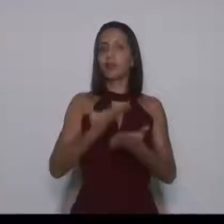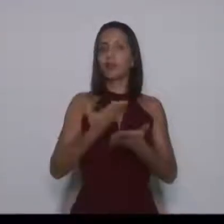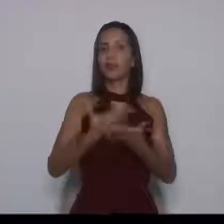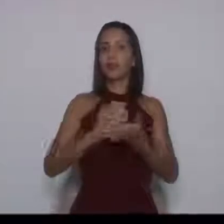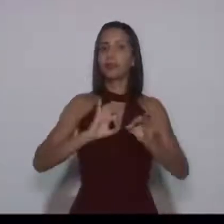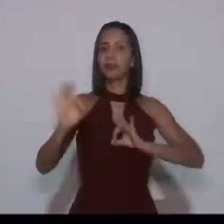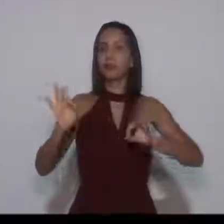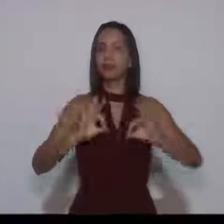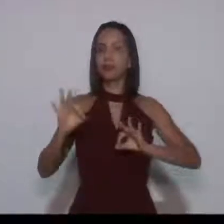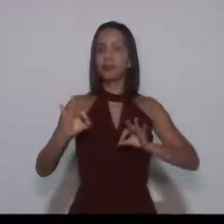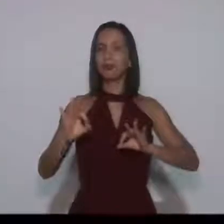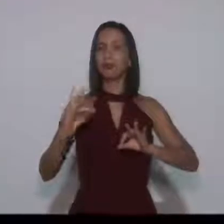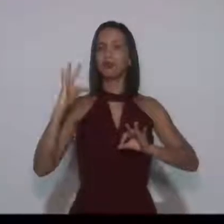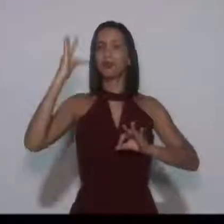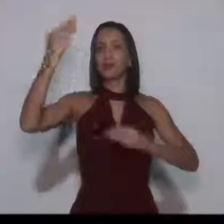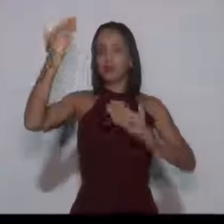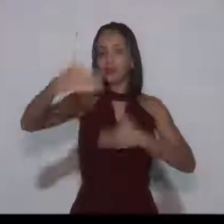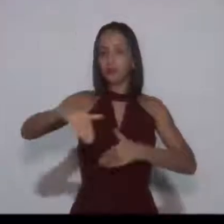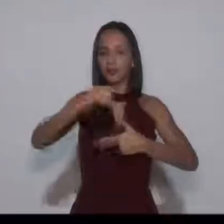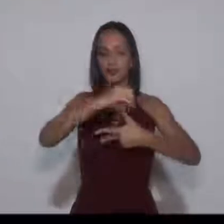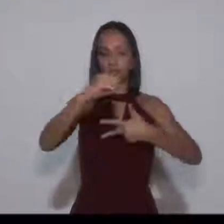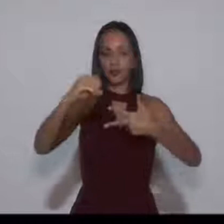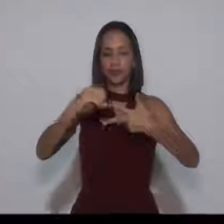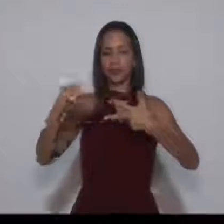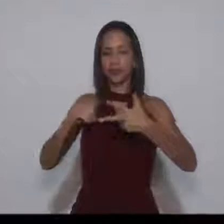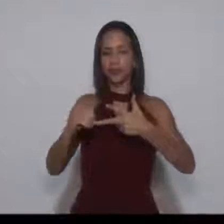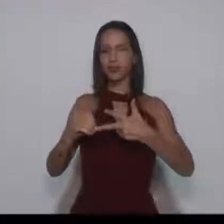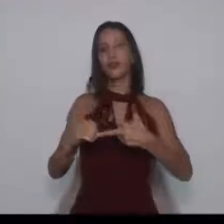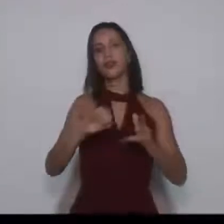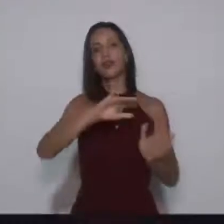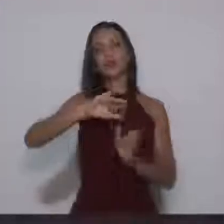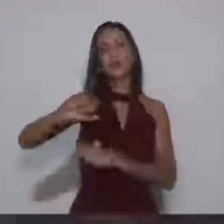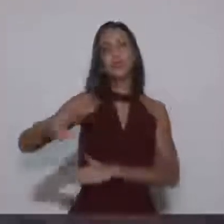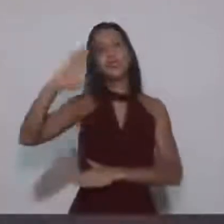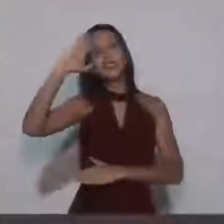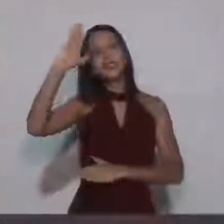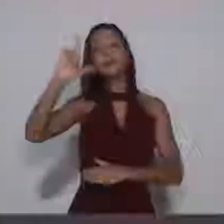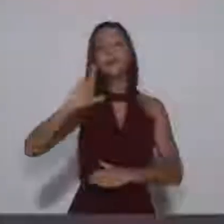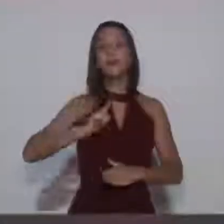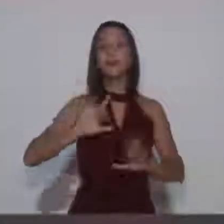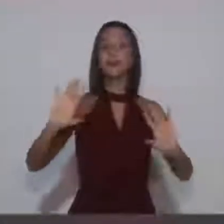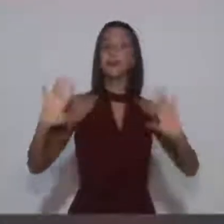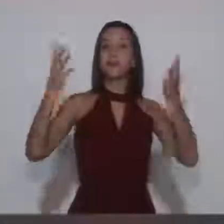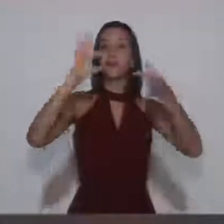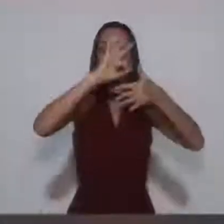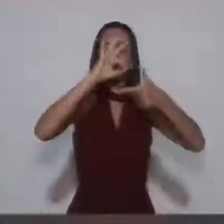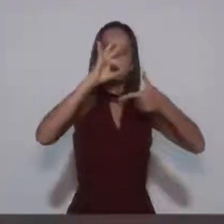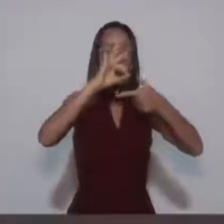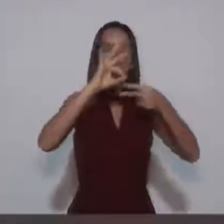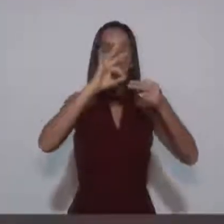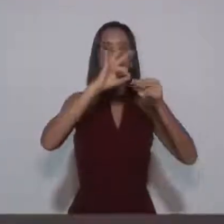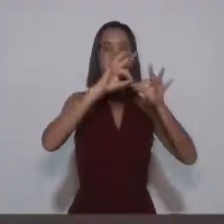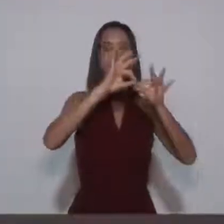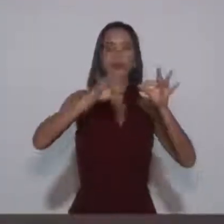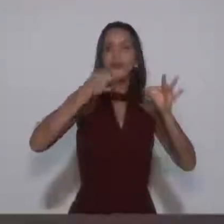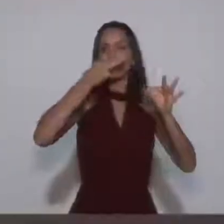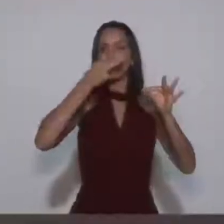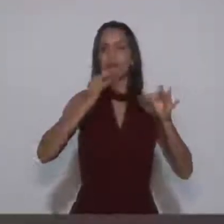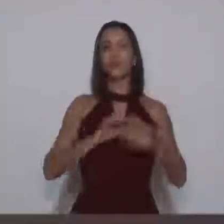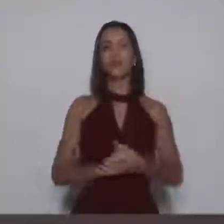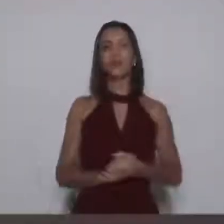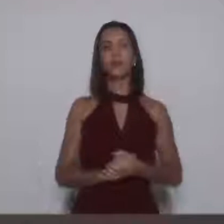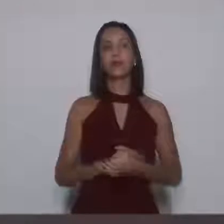aí eu volto, então, o destaque que eu estava dando para a questão da Festa da Uva. Também recebi algumas reclamações e